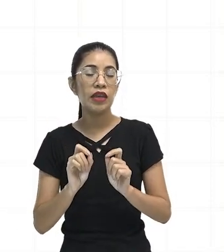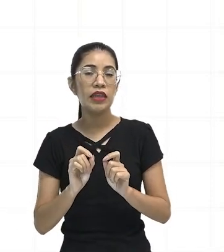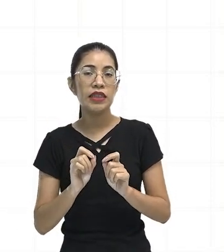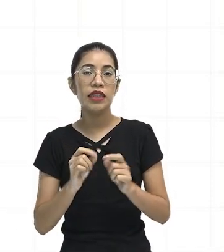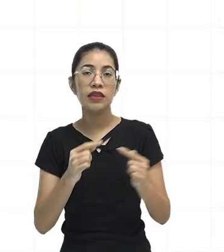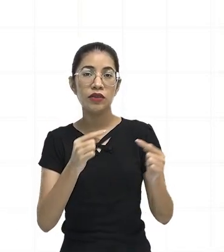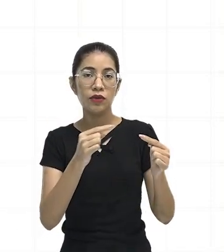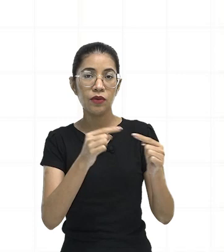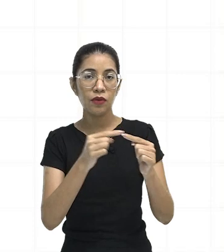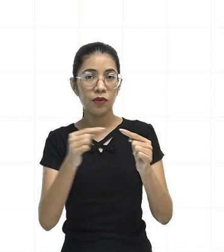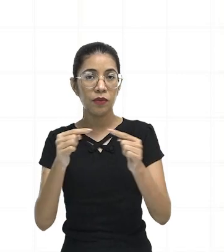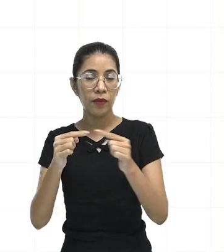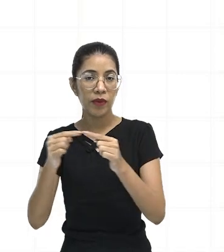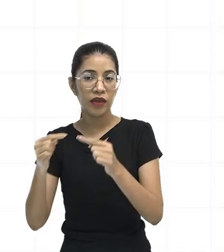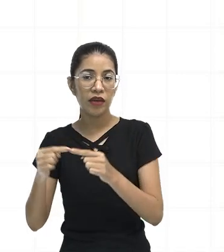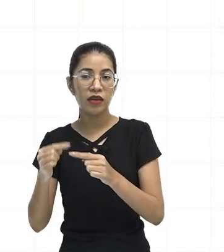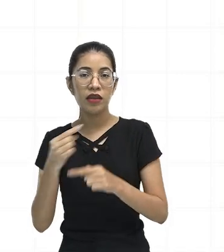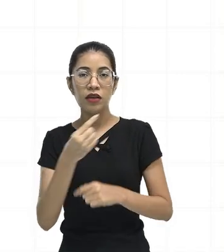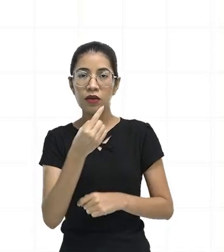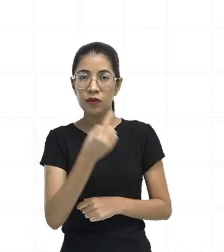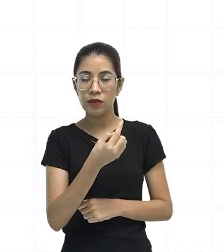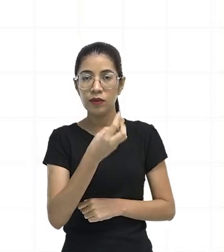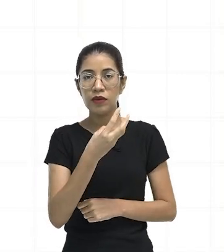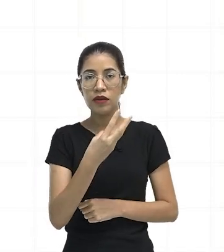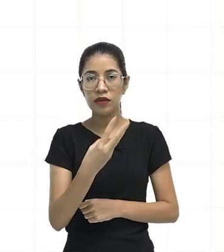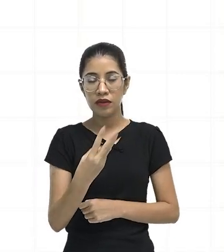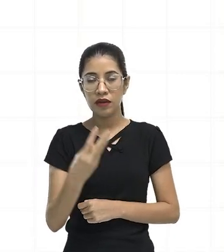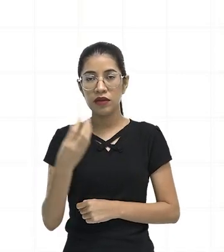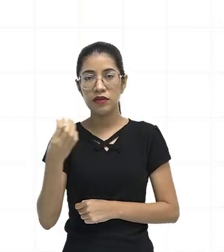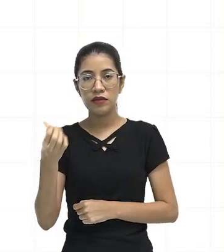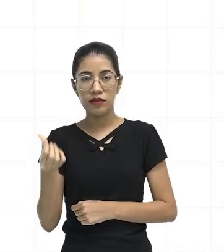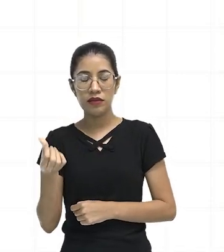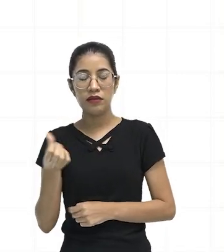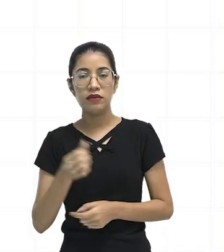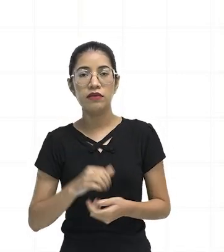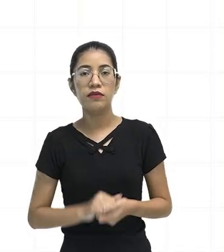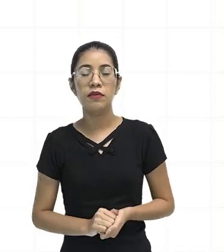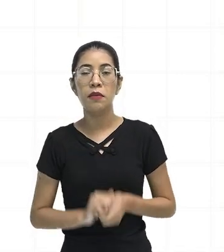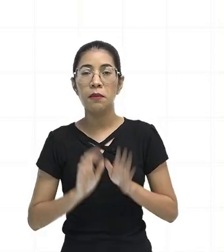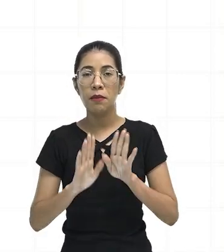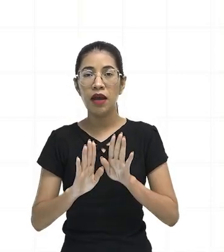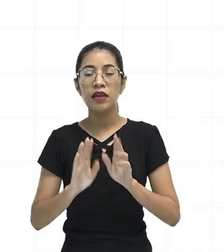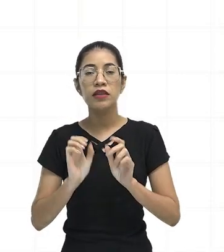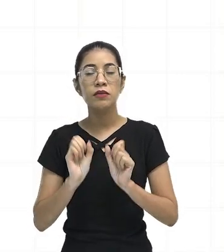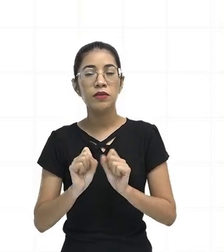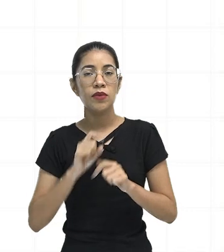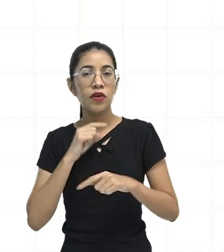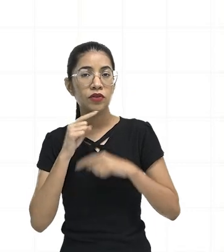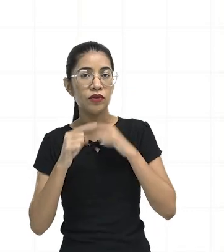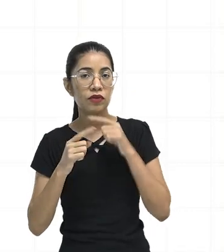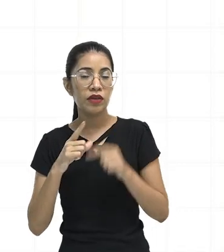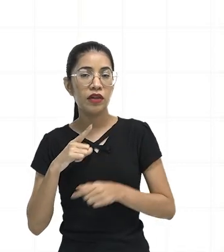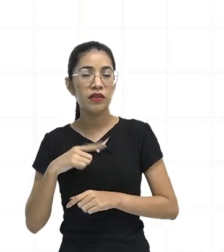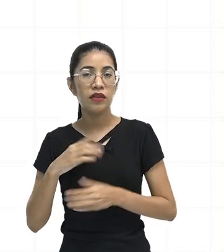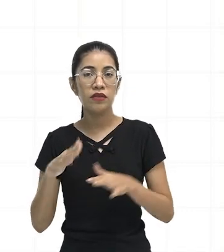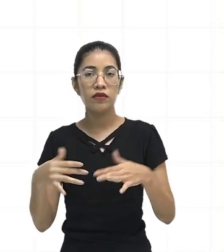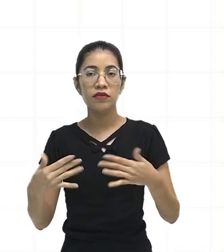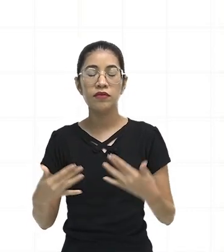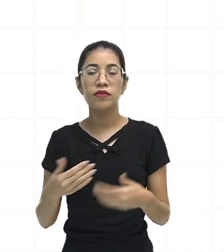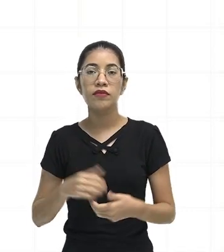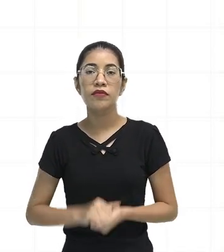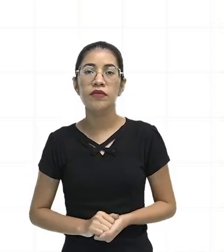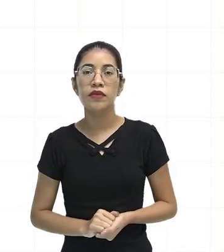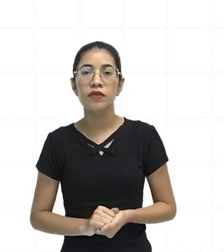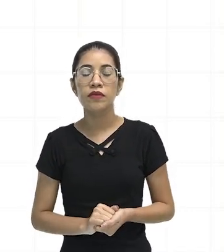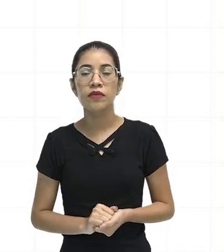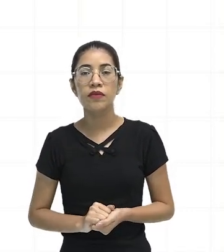são proporcionais a 1, 3 e 6. E a dúvida que pode surgir é a seguinte: professor,